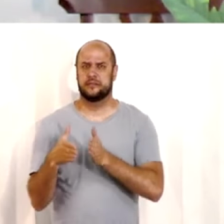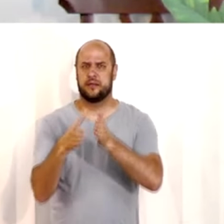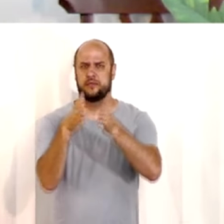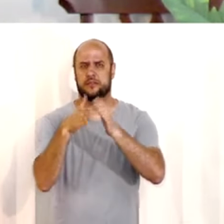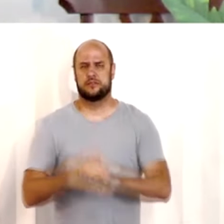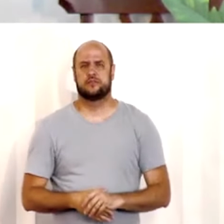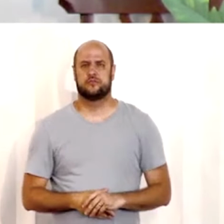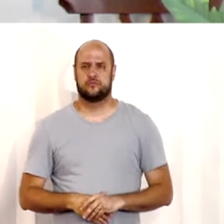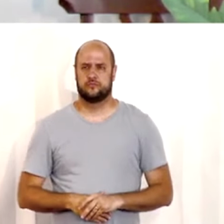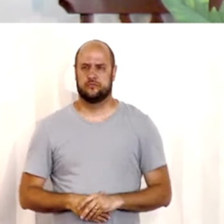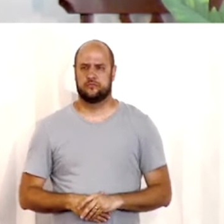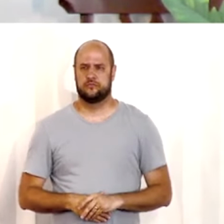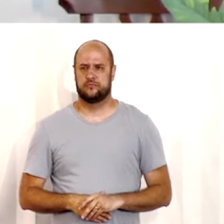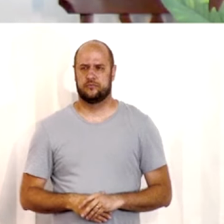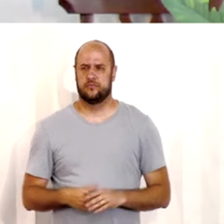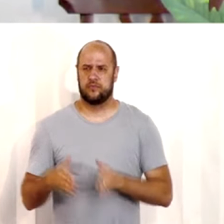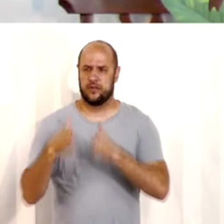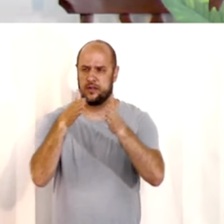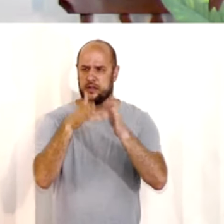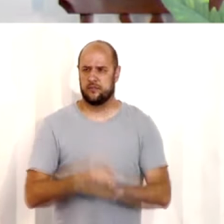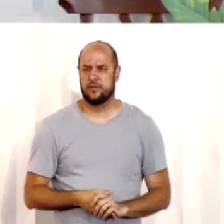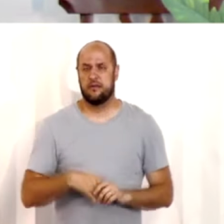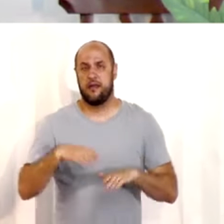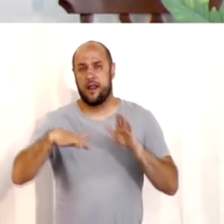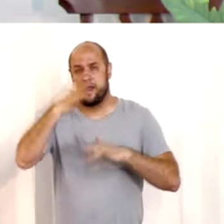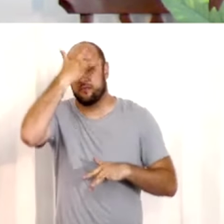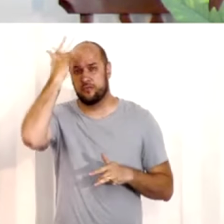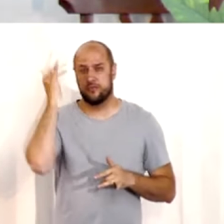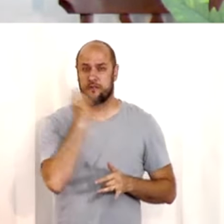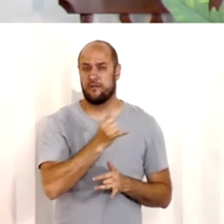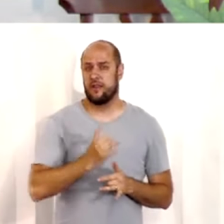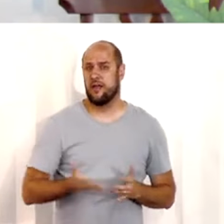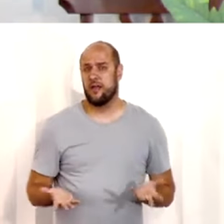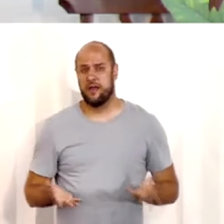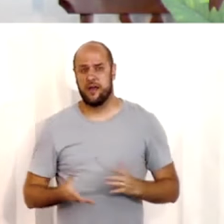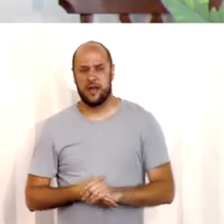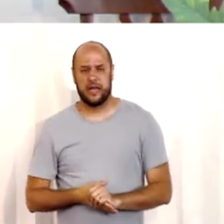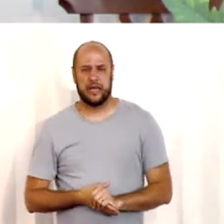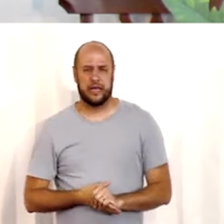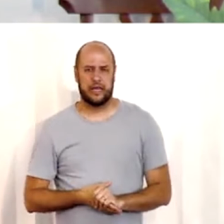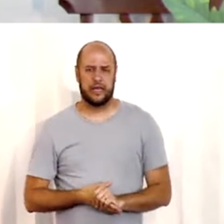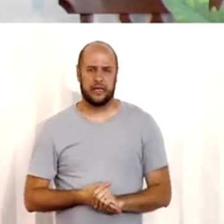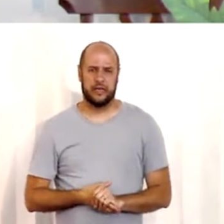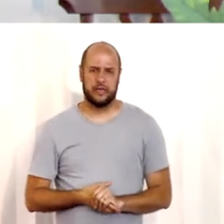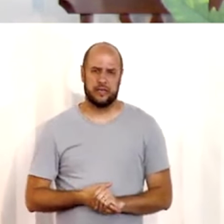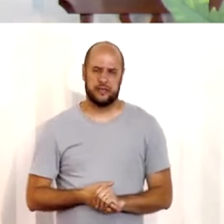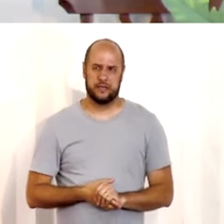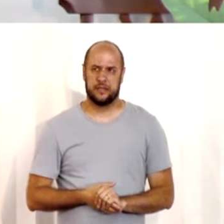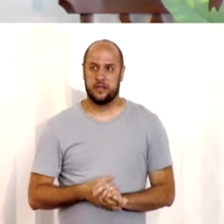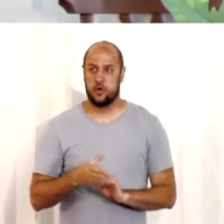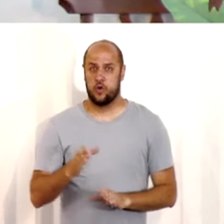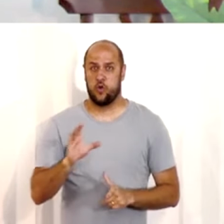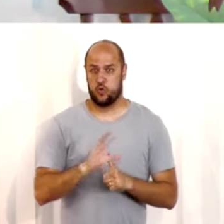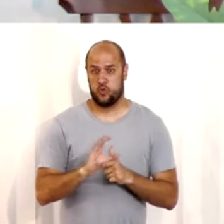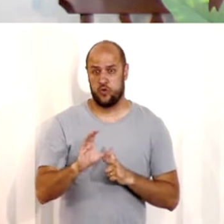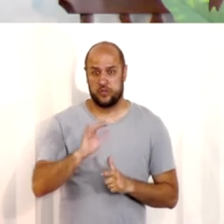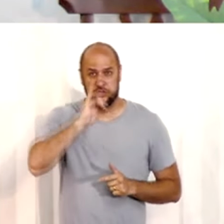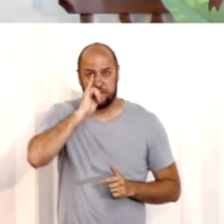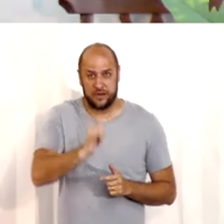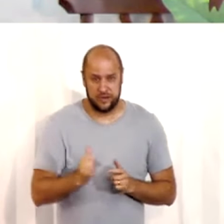uma agonia a caminhada. E alguns inclusive dizem, olha, veja bem, Paulo está usando isso lá aos Coríntios, sobre a caminhada